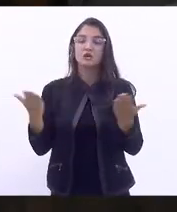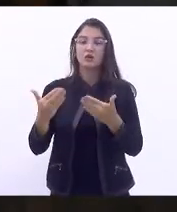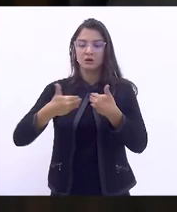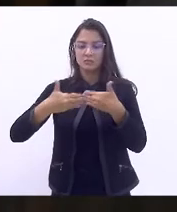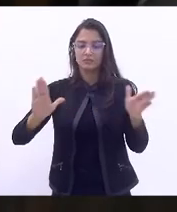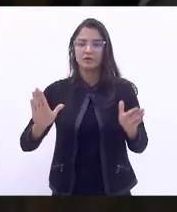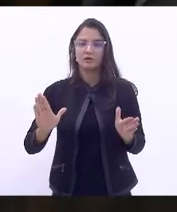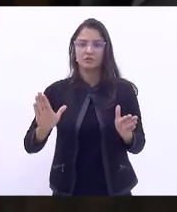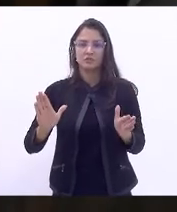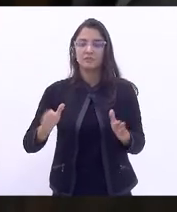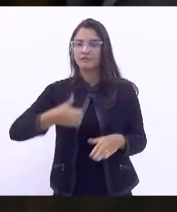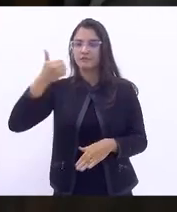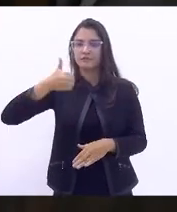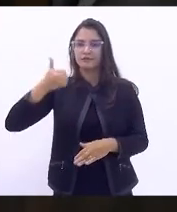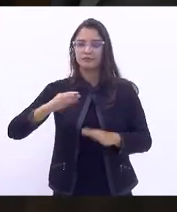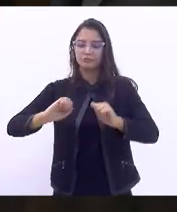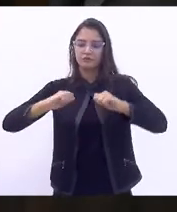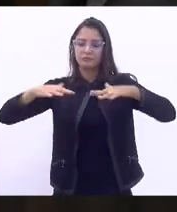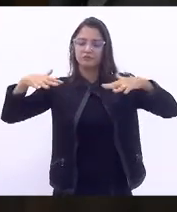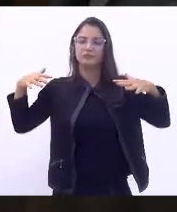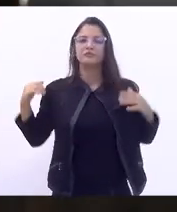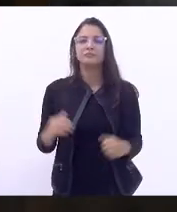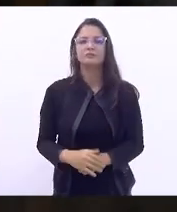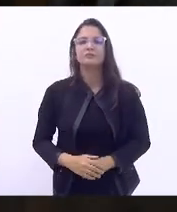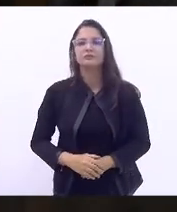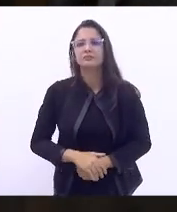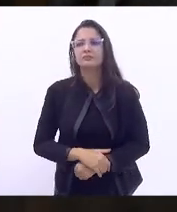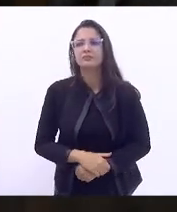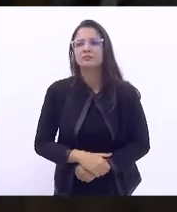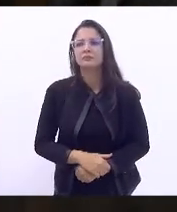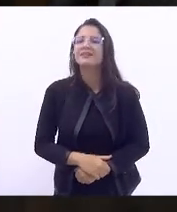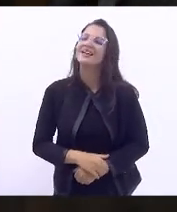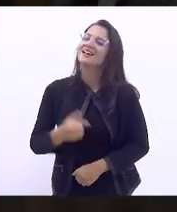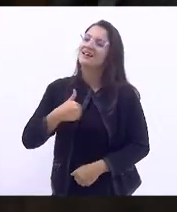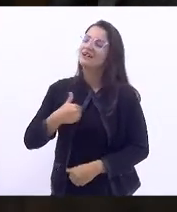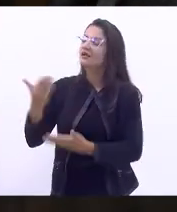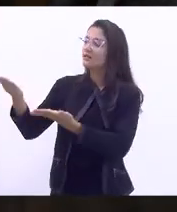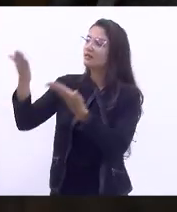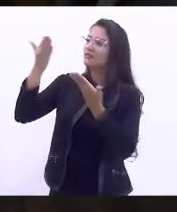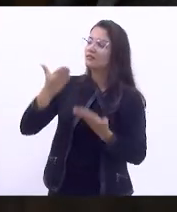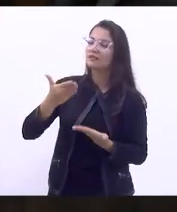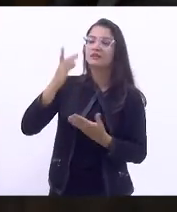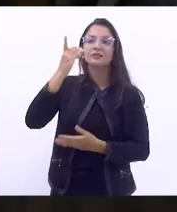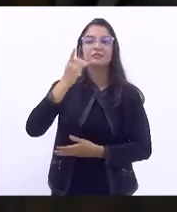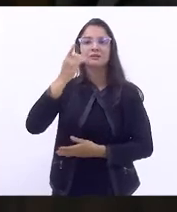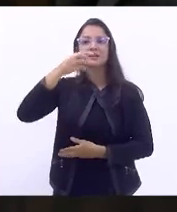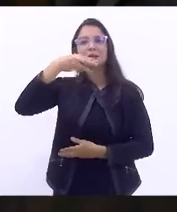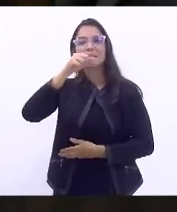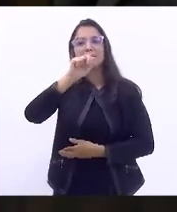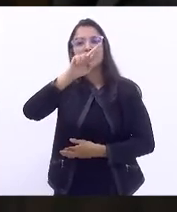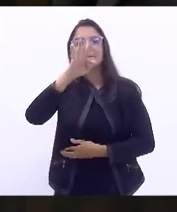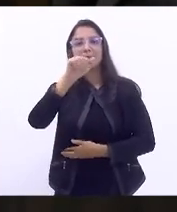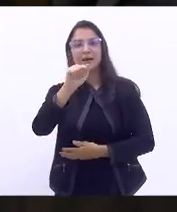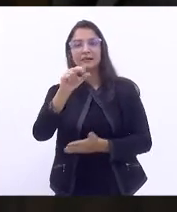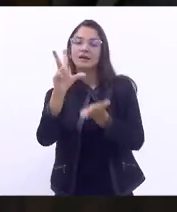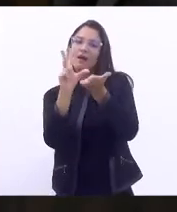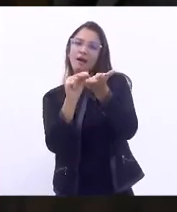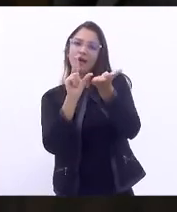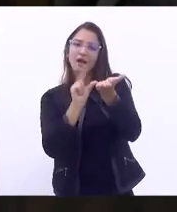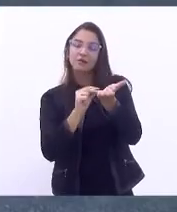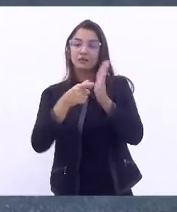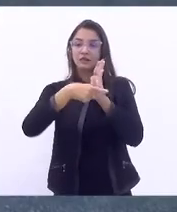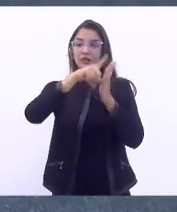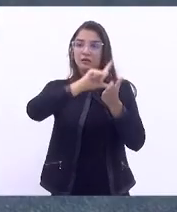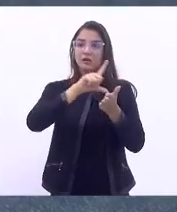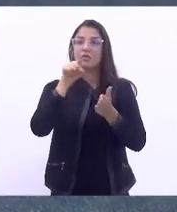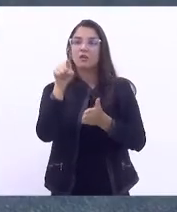sessão extraordinária do dia. Presidência convida a deputada Marta Rocha a fazer a leitura da ata da sessão anterior. E a